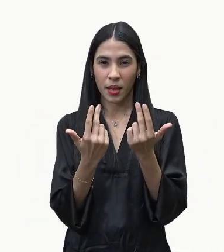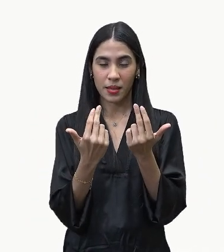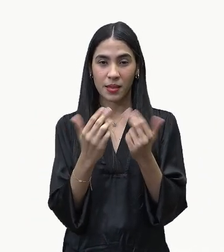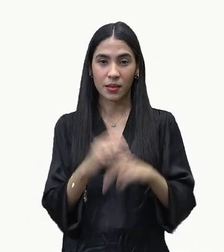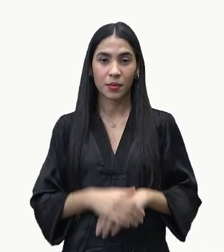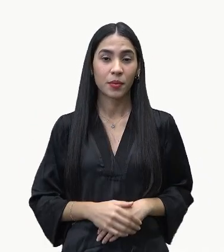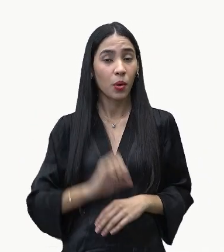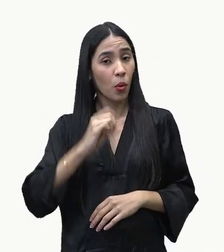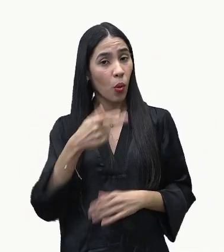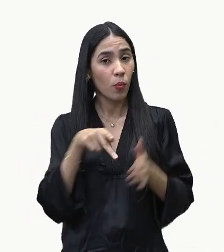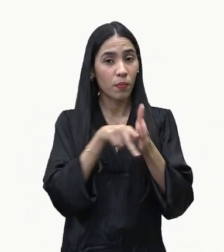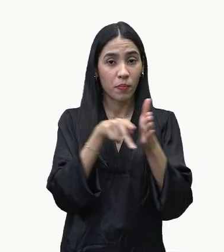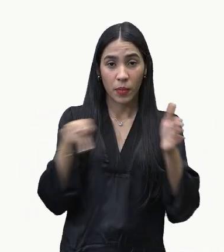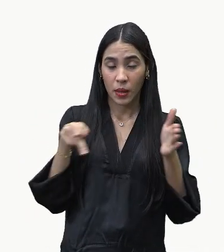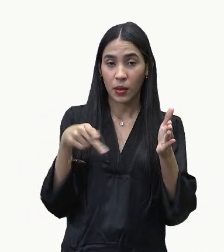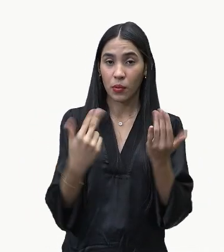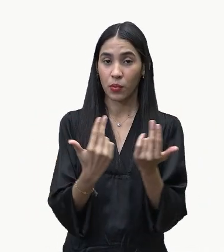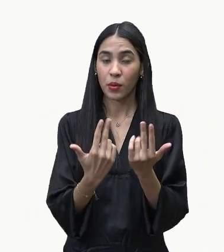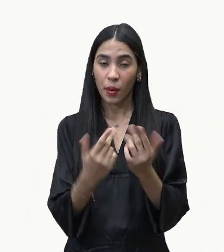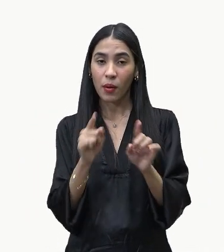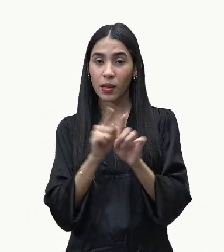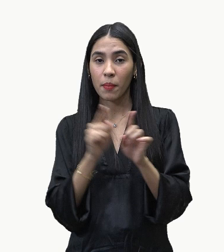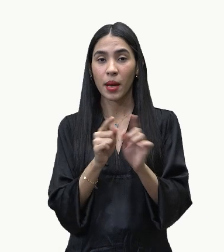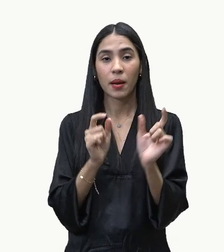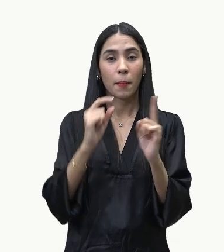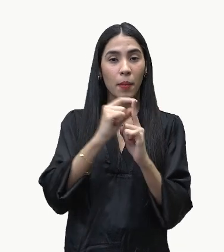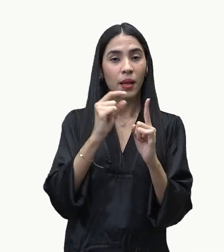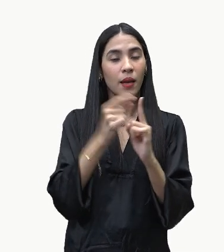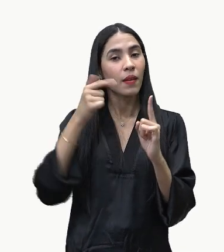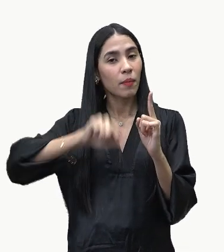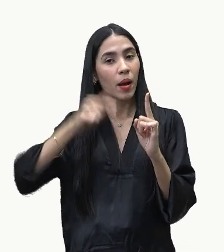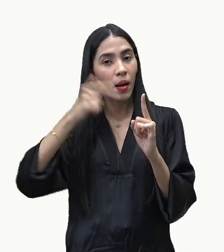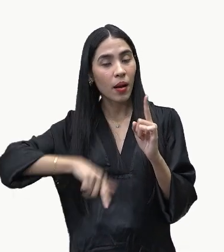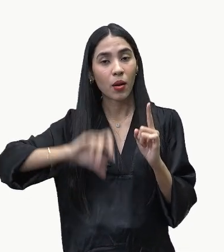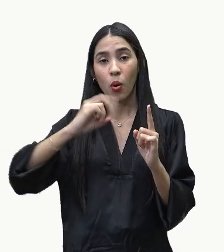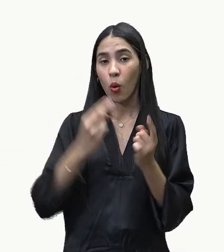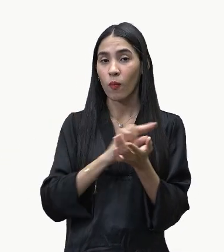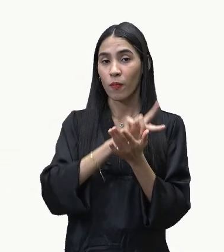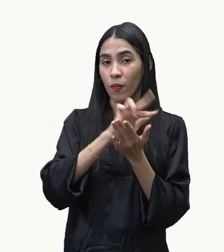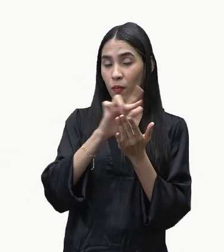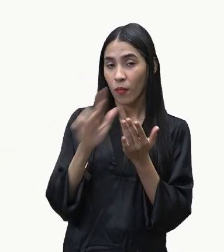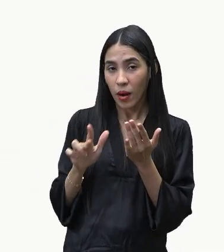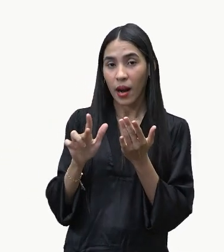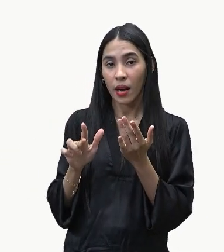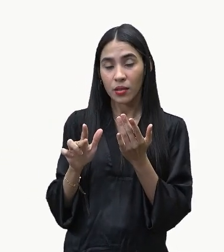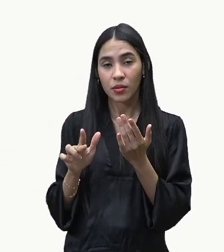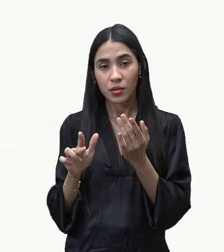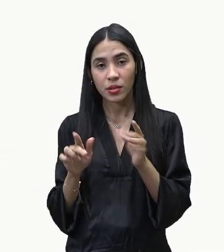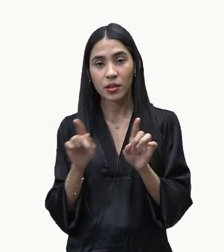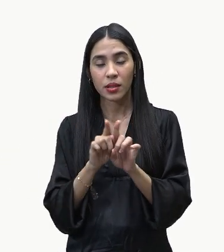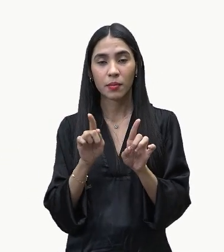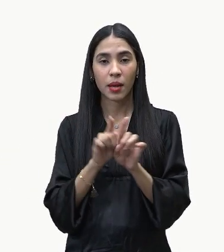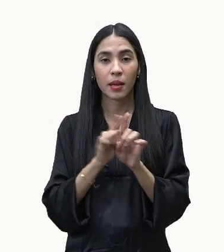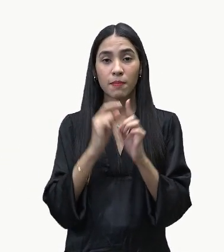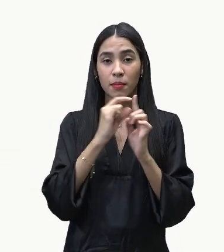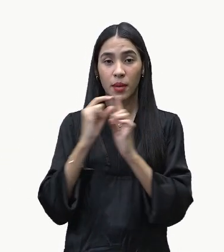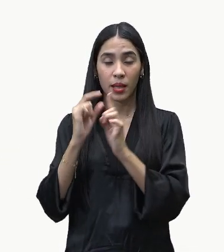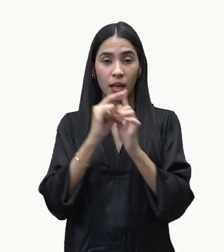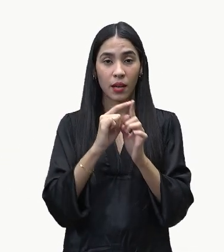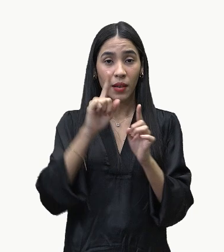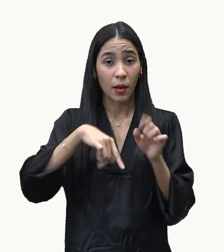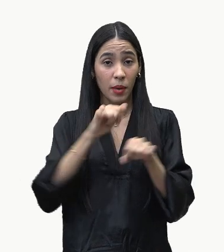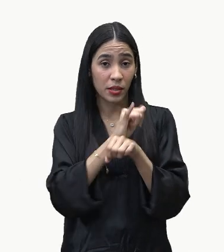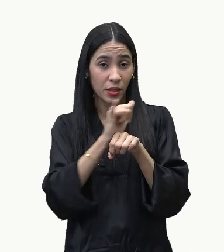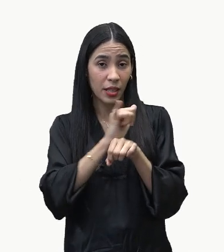Ou períodos que têm um início semelhante com repetição, ou de versos sucessivos. Aliás, isso é um recurso bastante